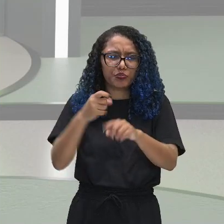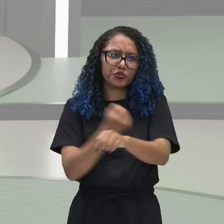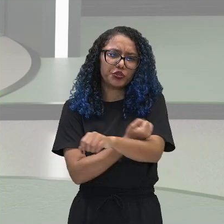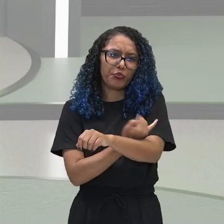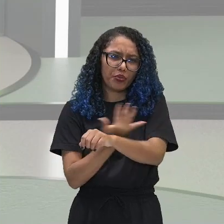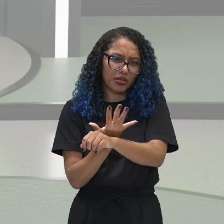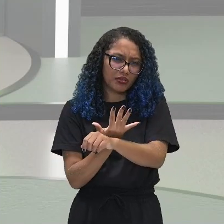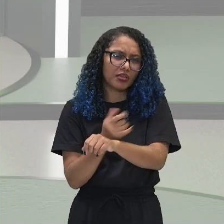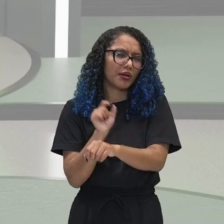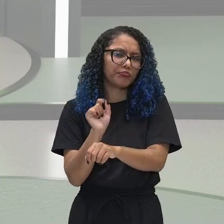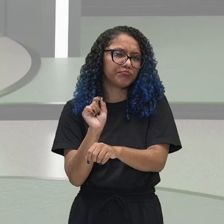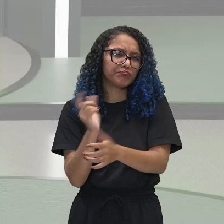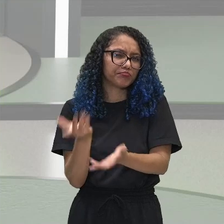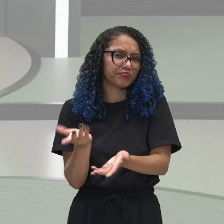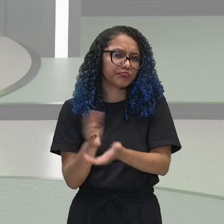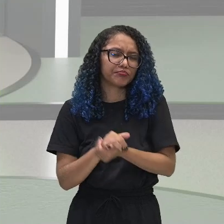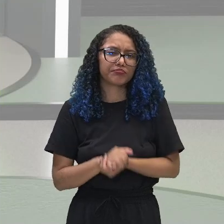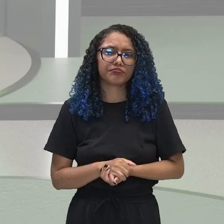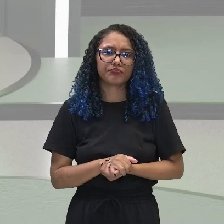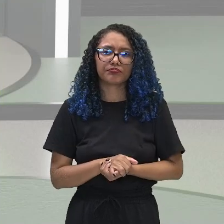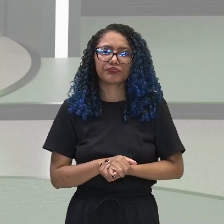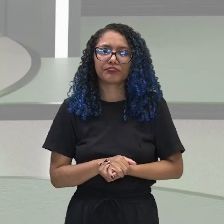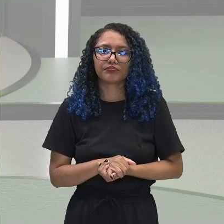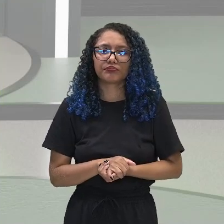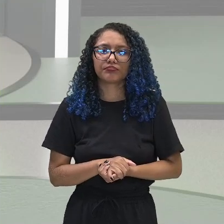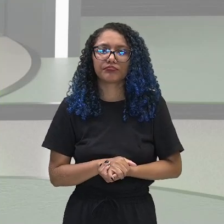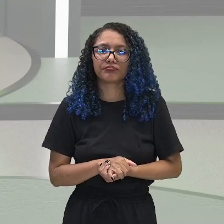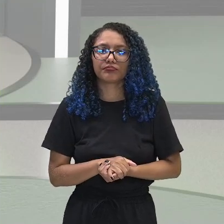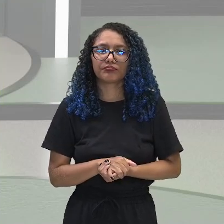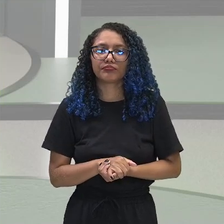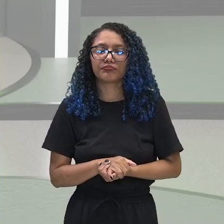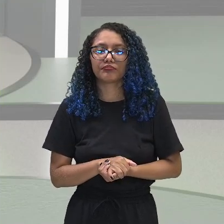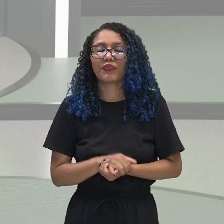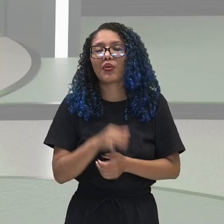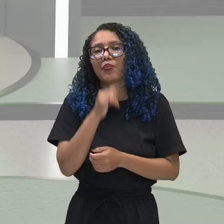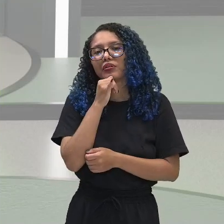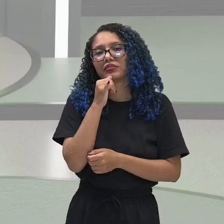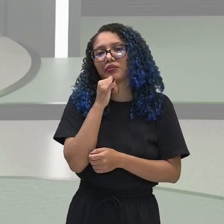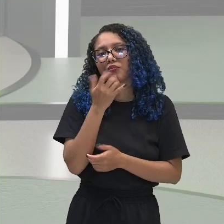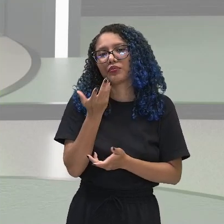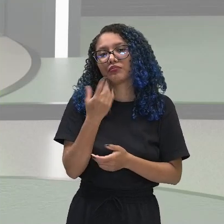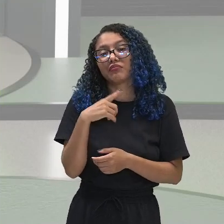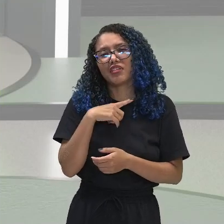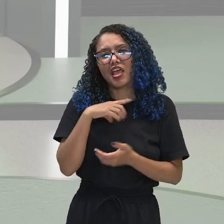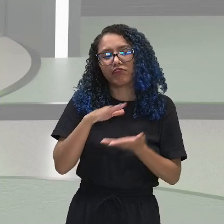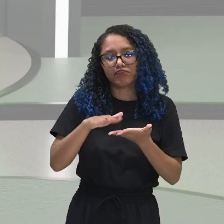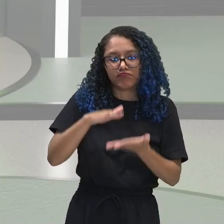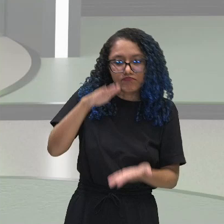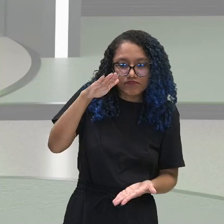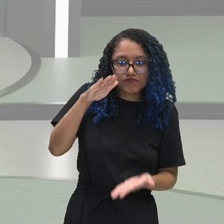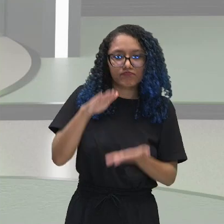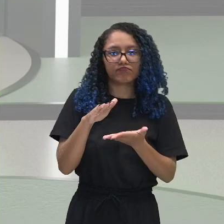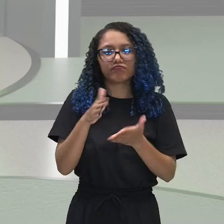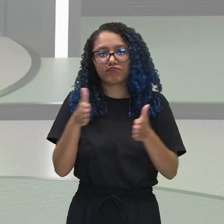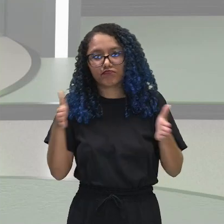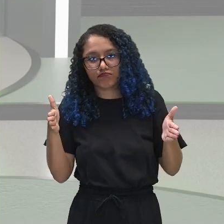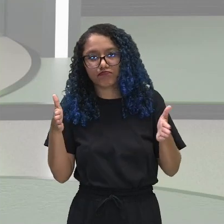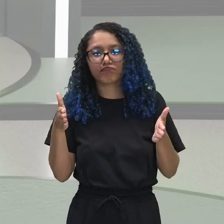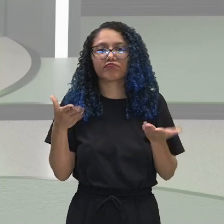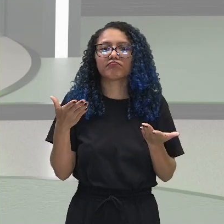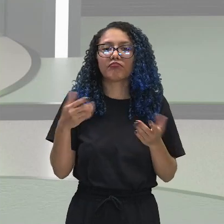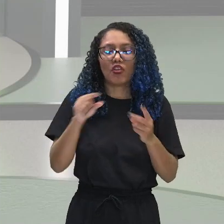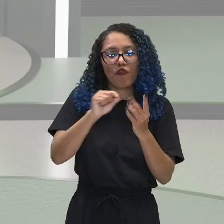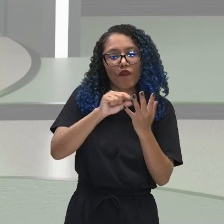disposição, vamos dizer assim, à primeira vista, ela vai ter tamanhos diferentes, ela vai ter tamanhos de